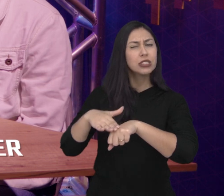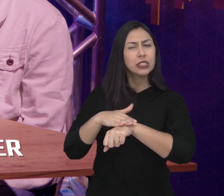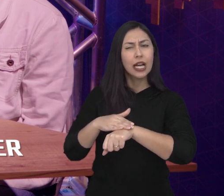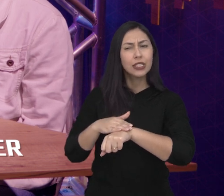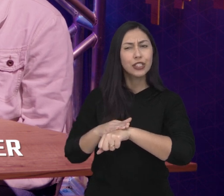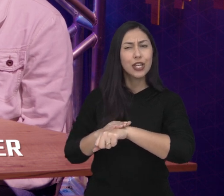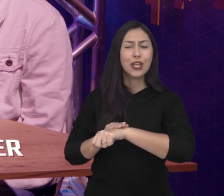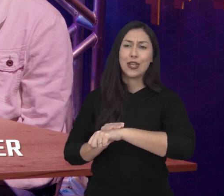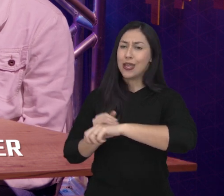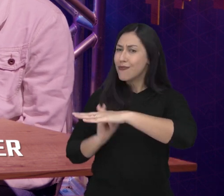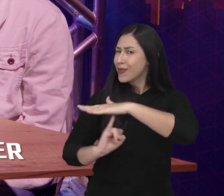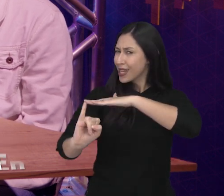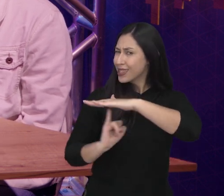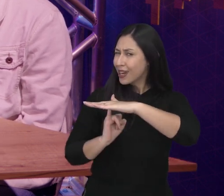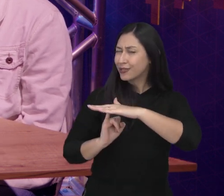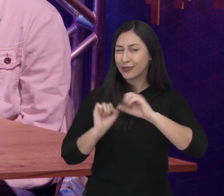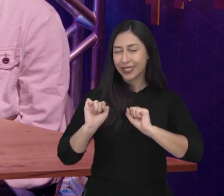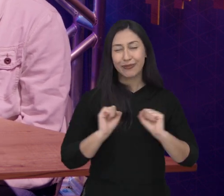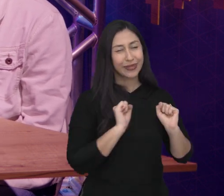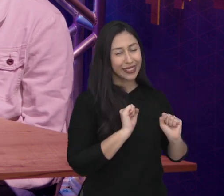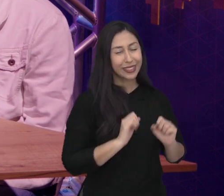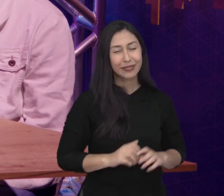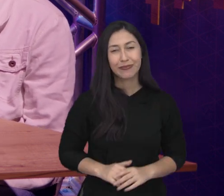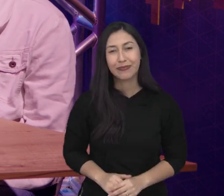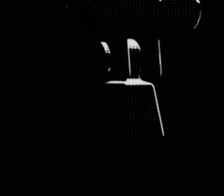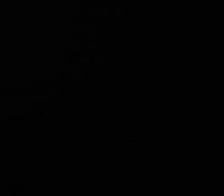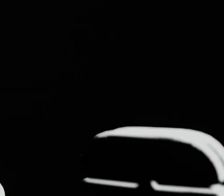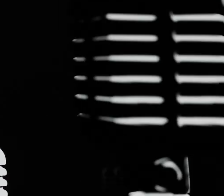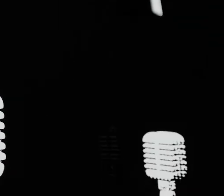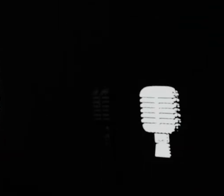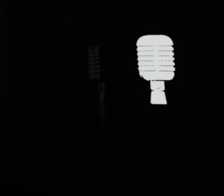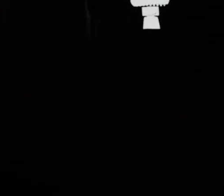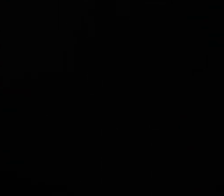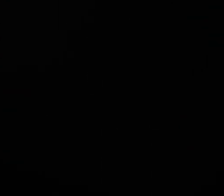de hoje a gente vai falar sobre imigração, pode ser? Pode ser.